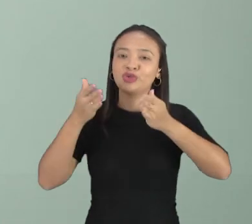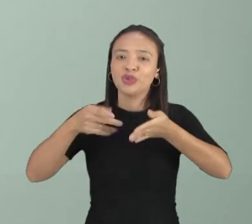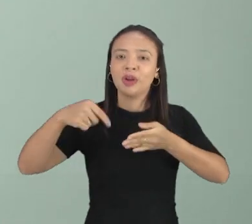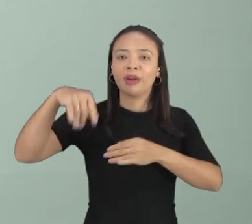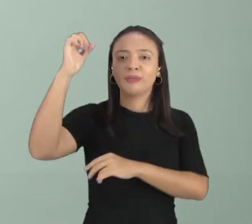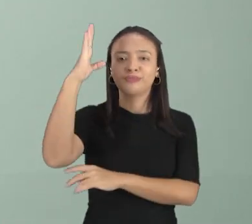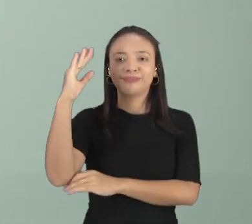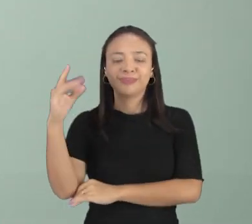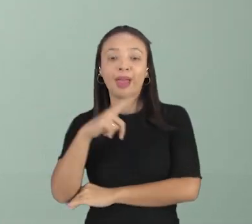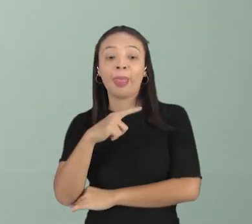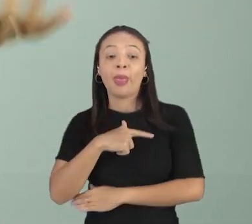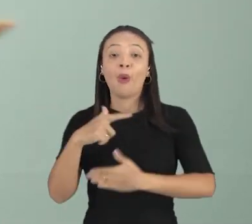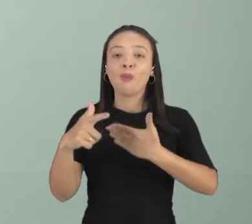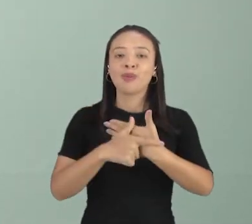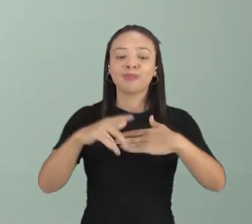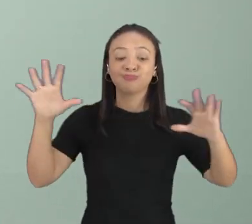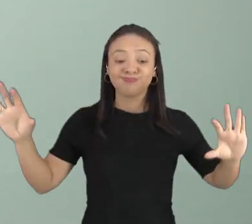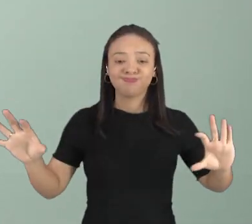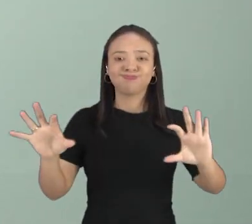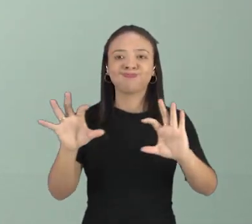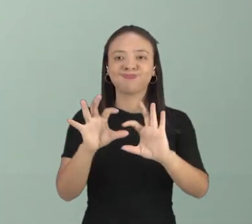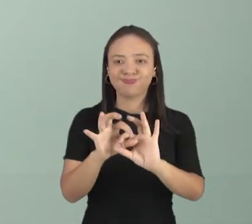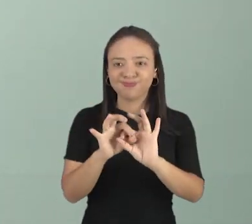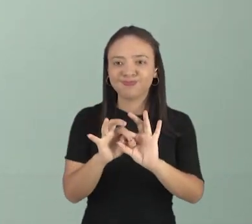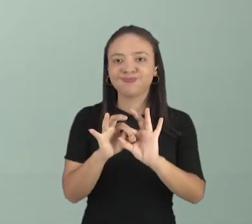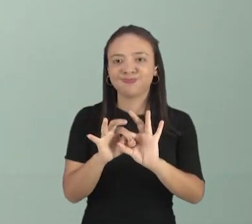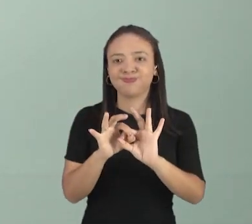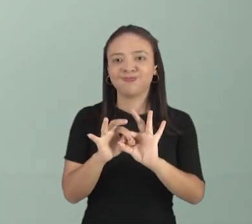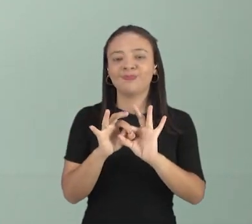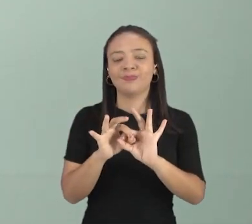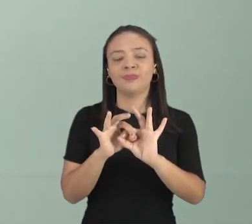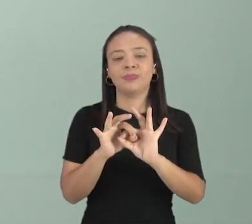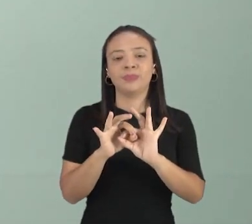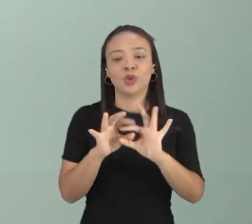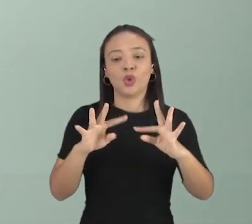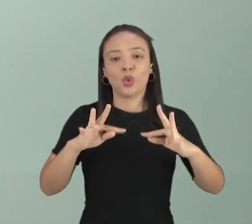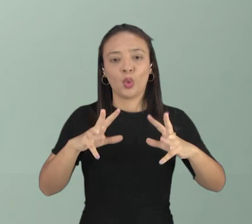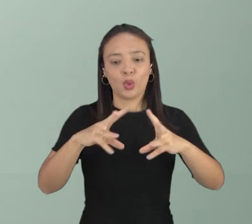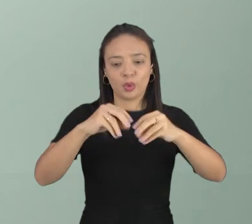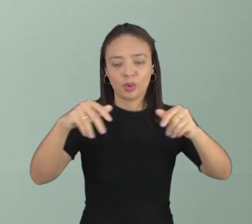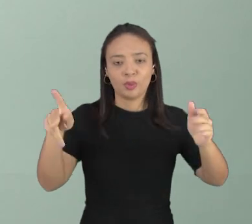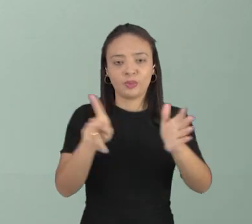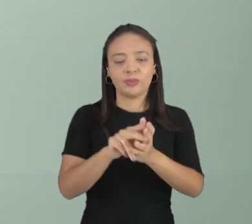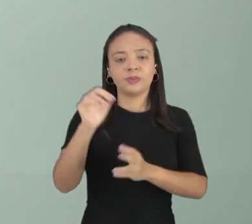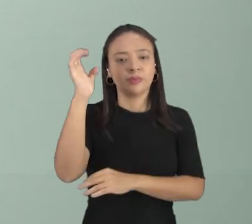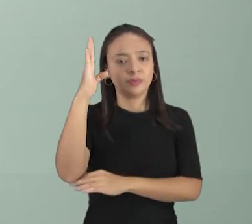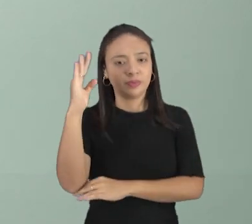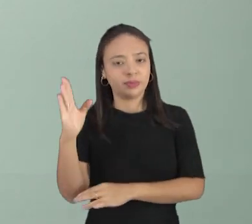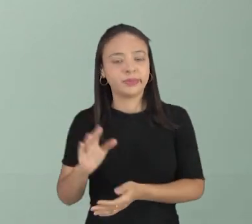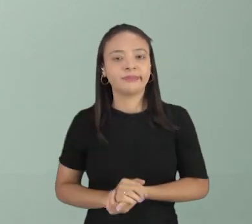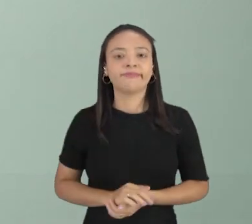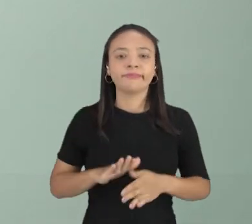com o intuito de unir, né, de integrar todas as partes do território brasileiro. Ok, pessoal? Então,